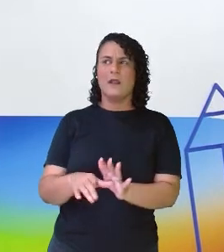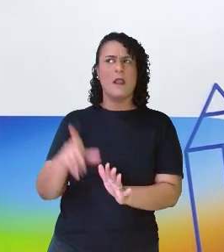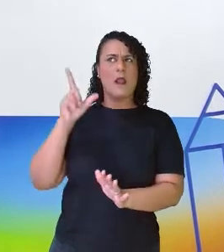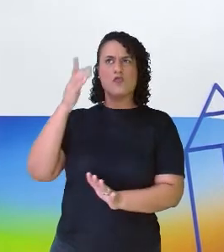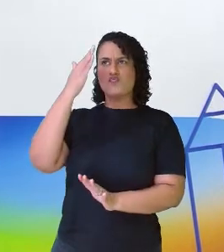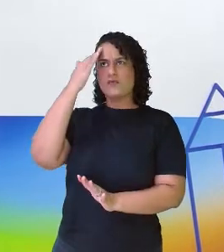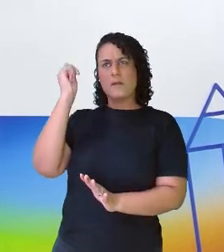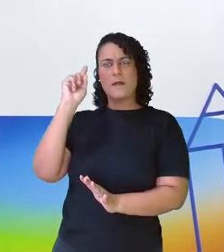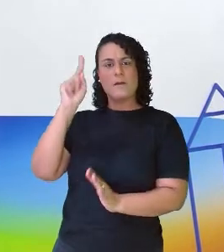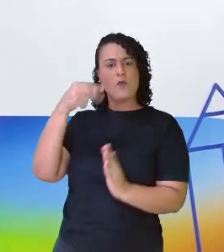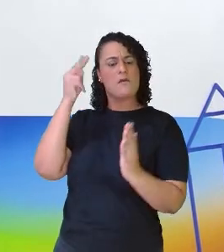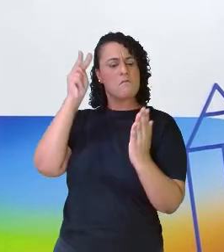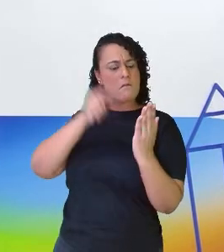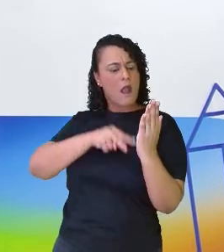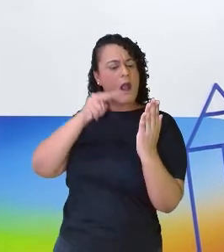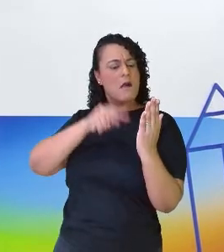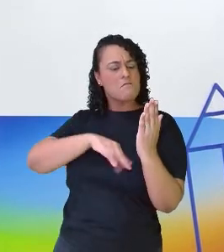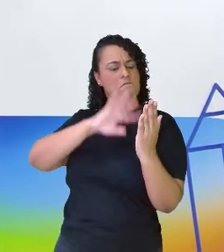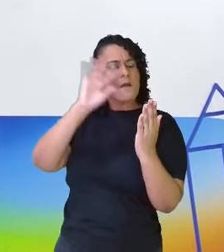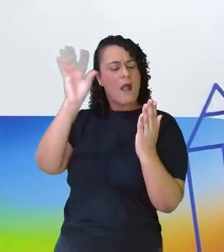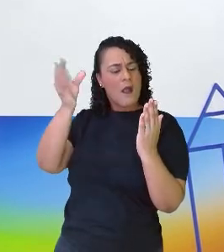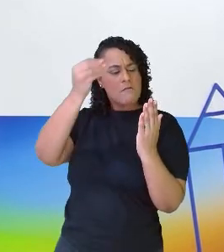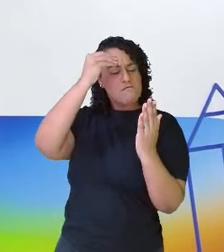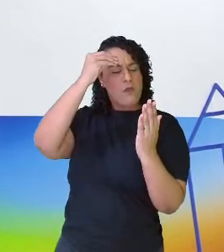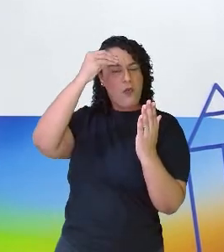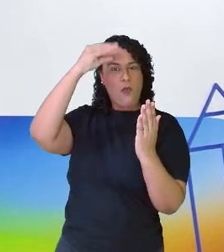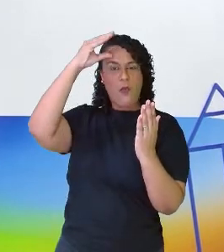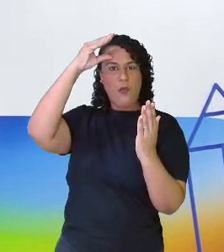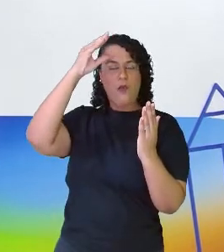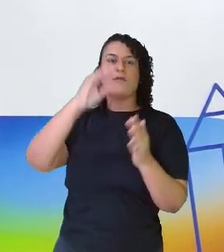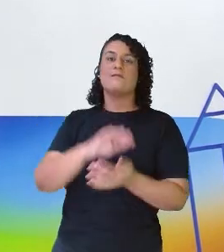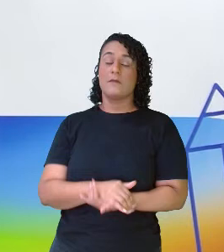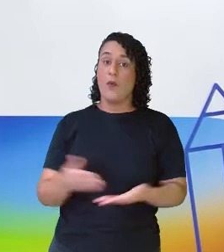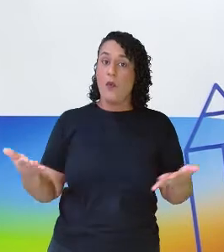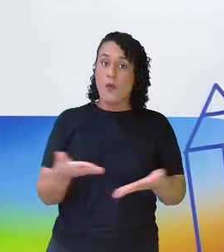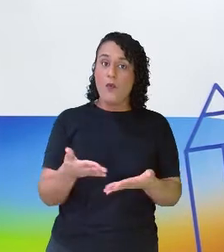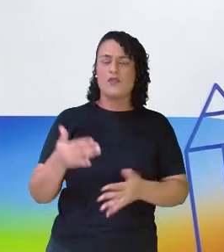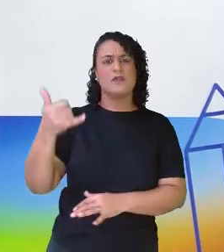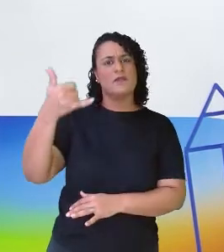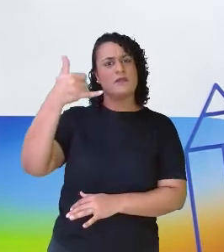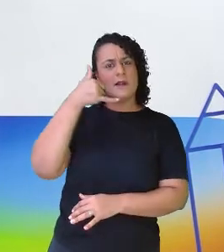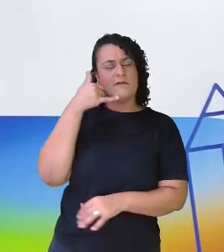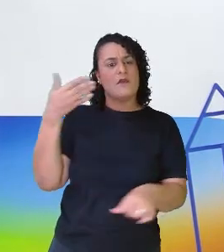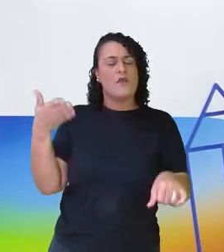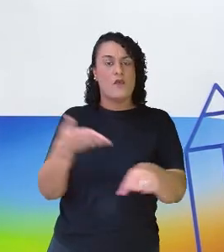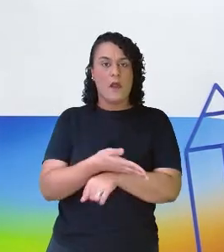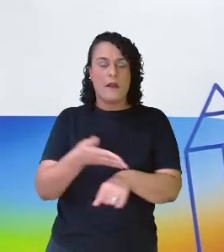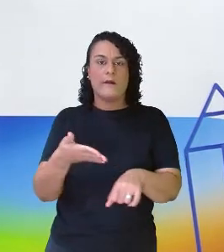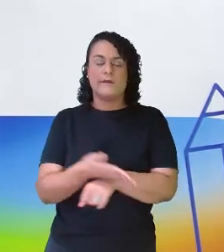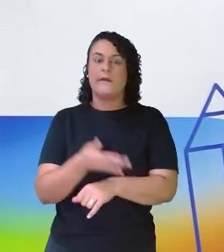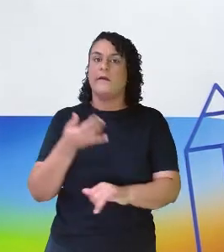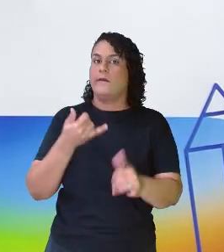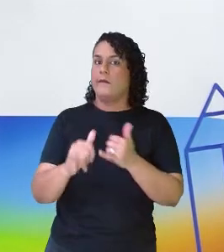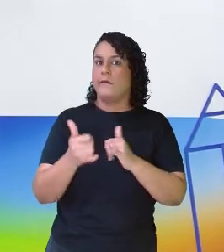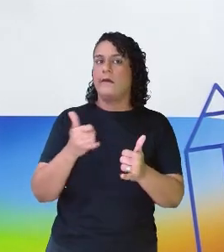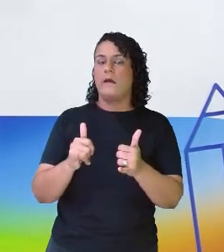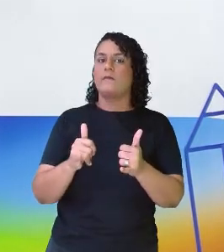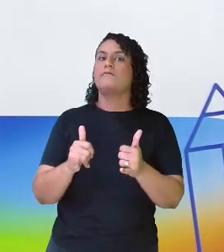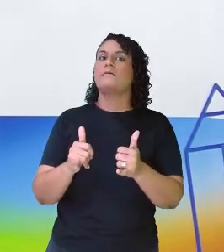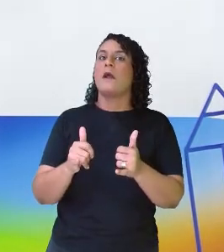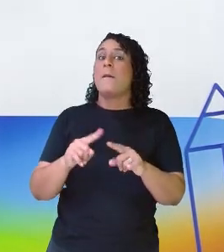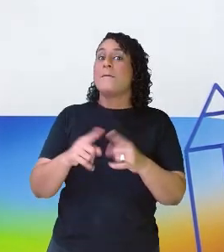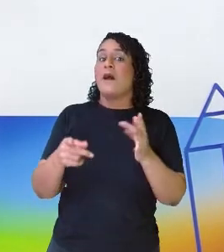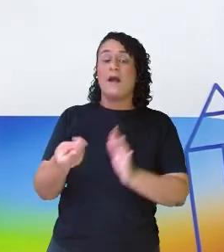legal, porque não tinha o telefone como se tem hoje, com esse acesso à internet, então a gente pesquisava por ali, gente, e era muito bom, eu gostava